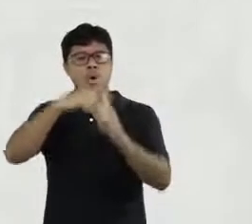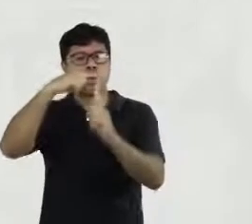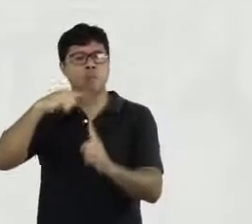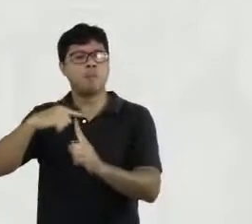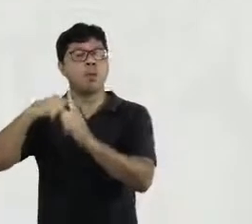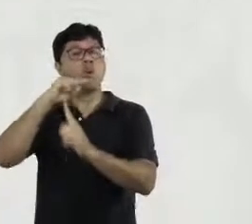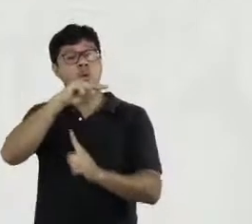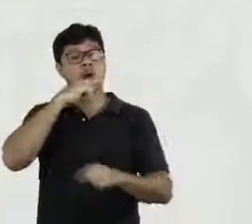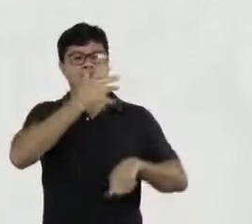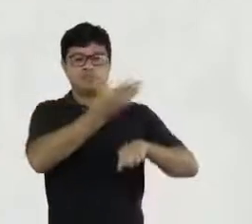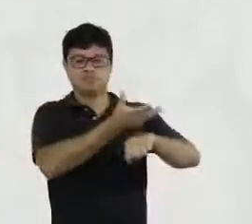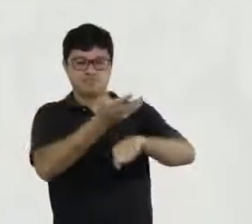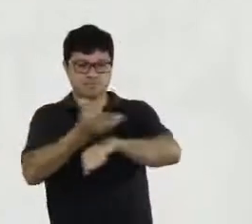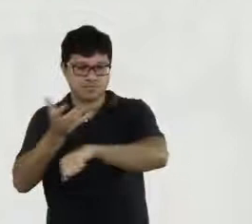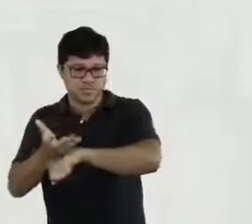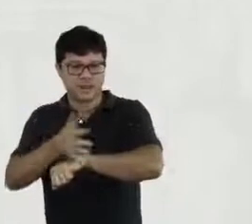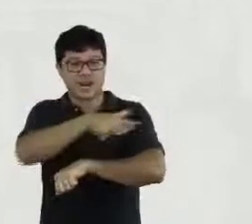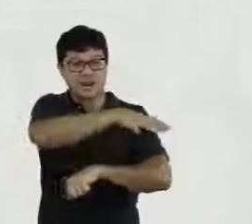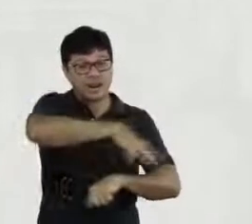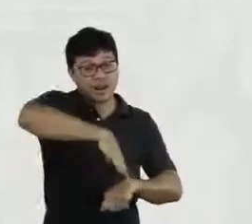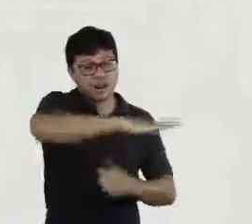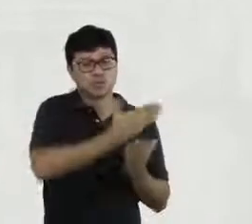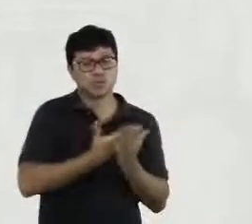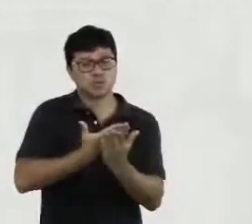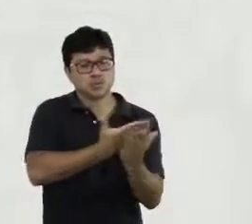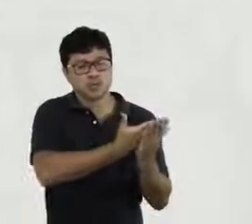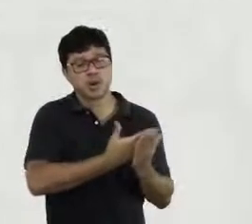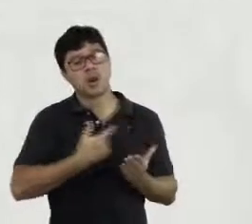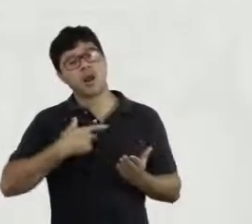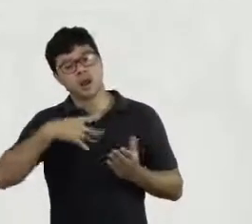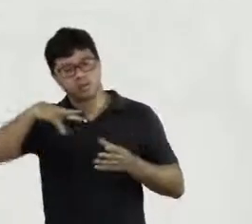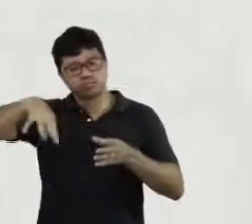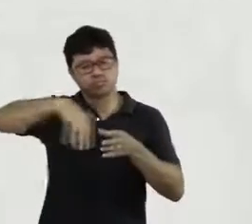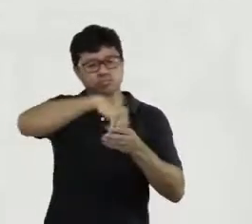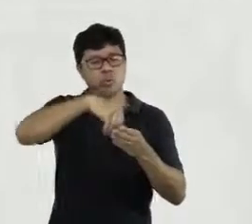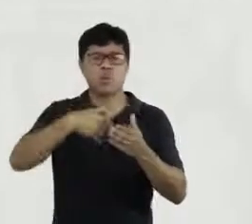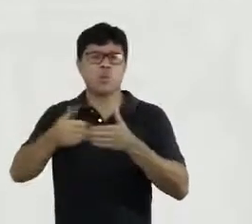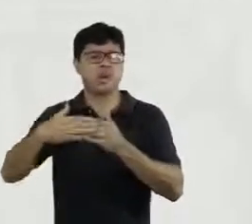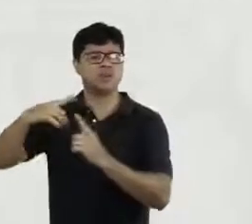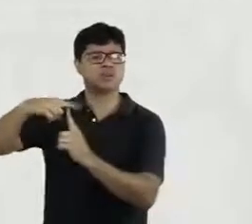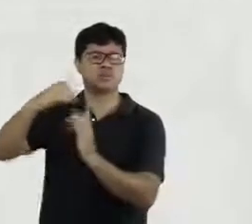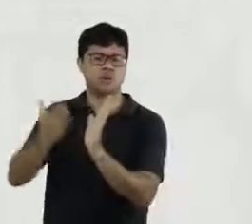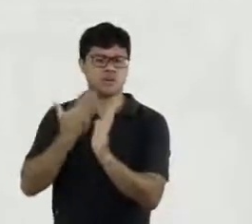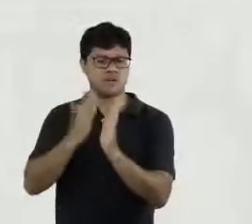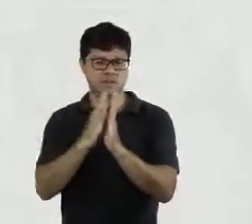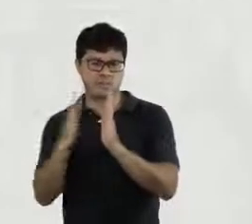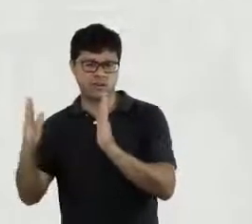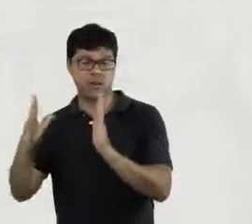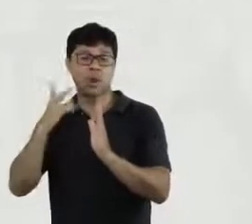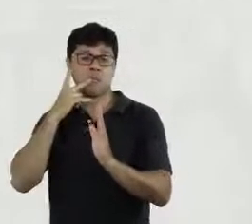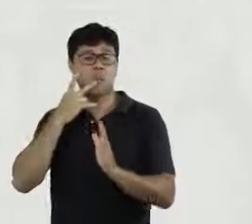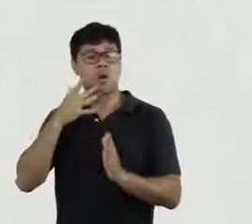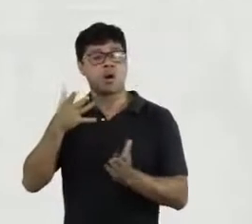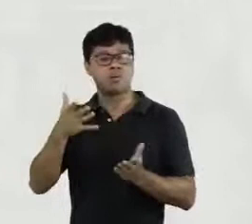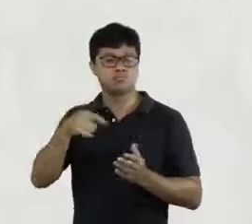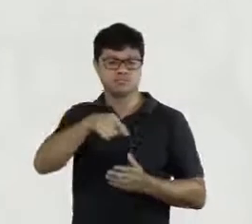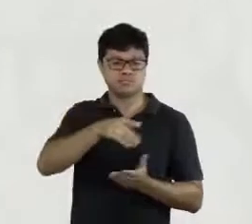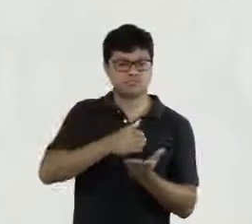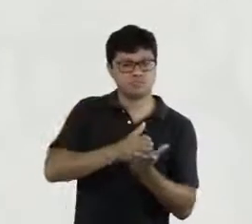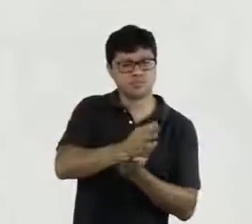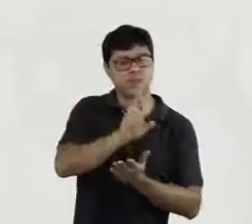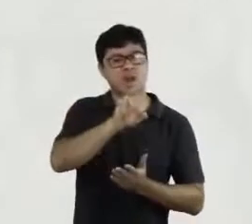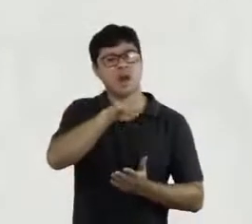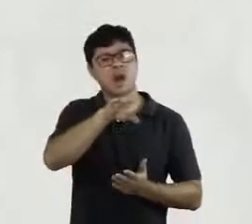como disciplina. E eu vou estar sempre envolvendo tanto qualquer tipo de bibliografia, seja ela pertencente a